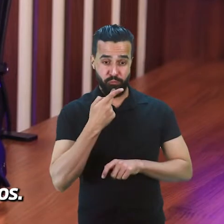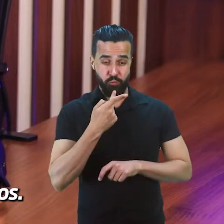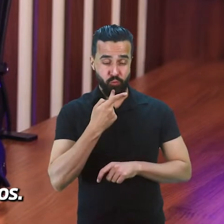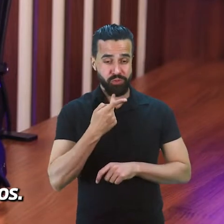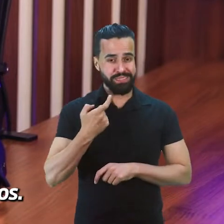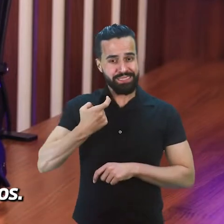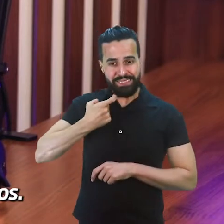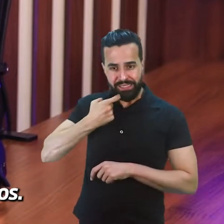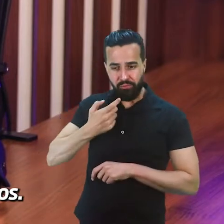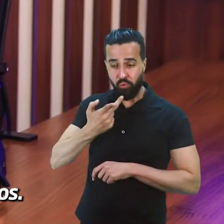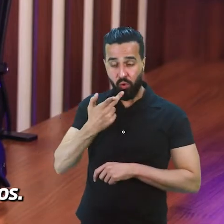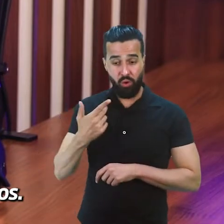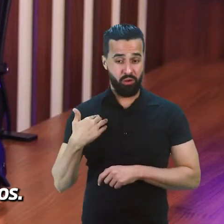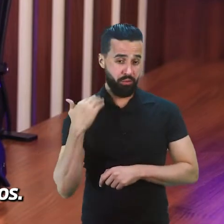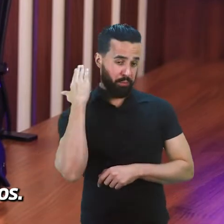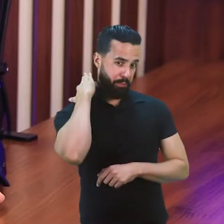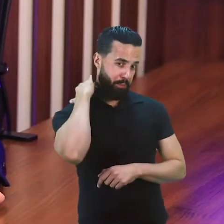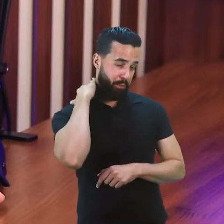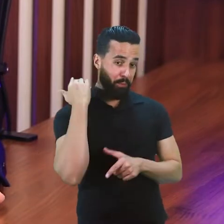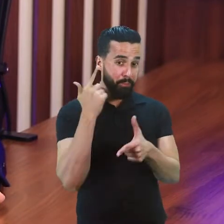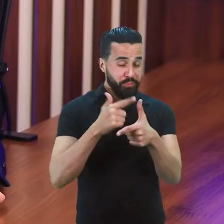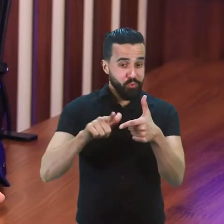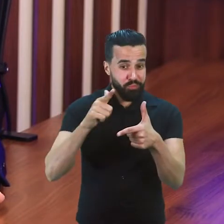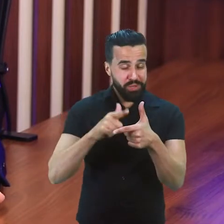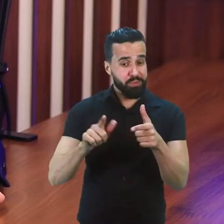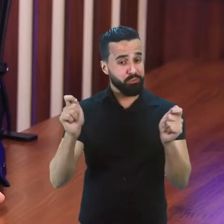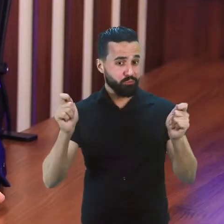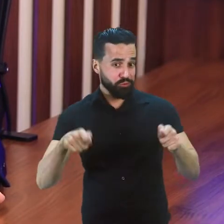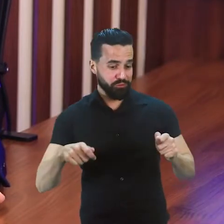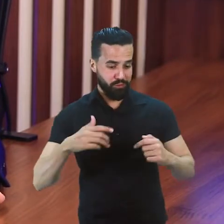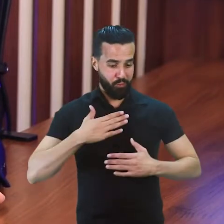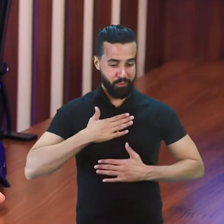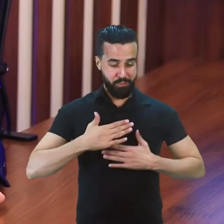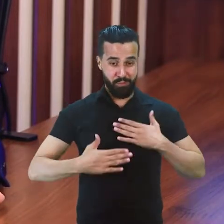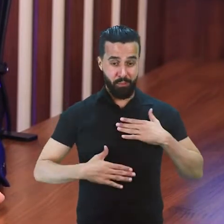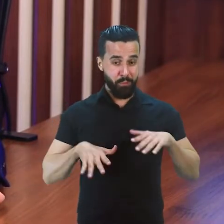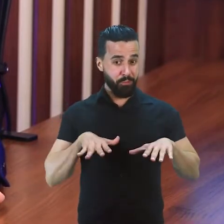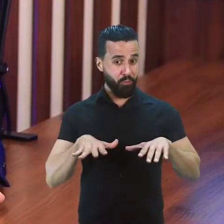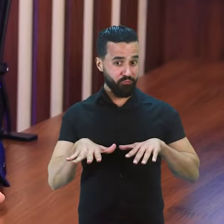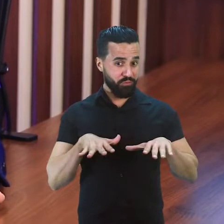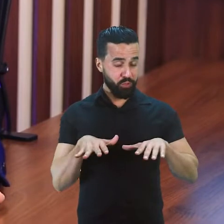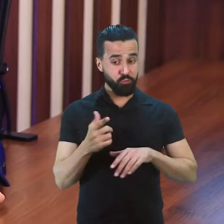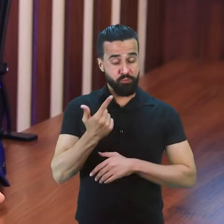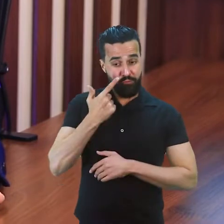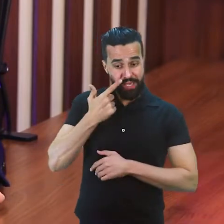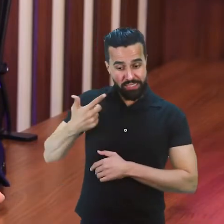coluna que pode comprometer seus movimentos, né? Vamos ver depois da cirurgia como é que vai ser.